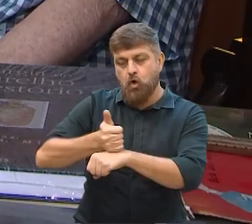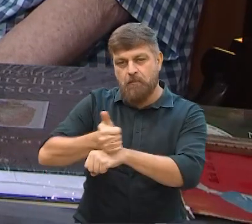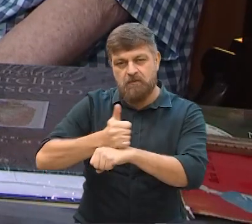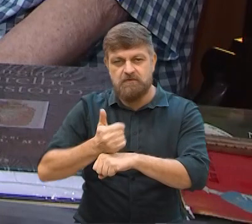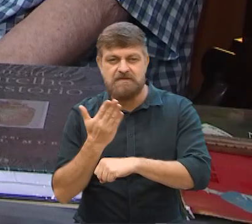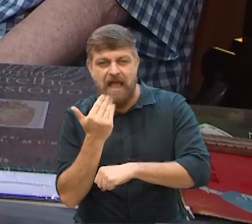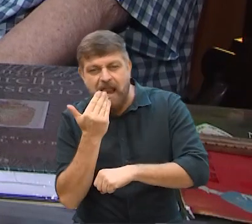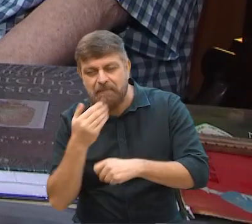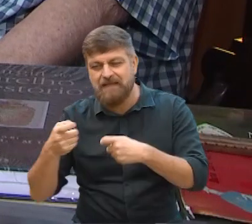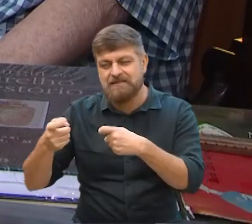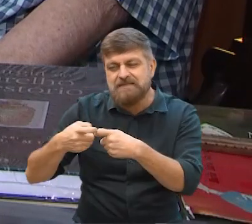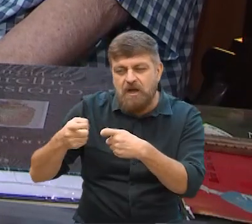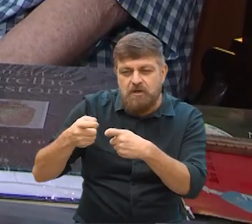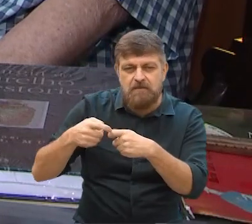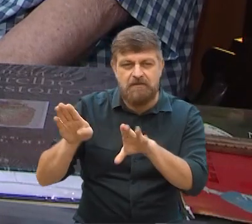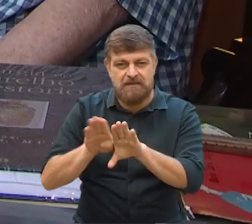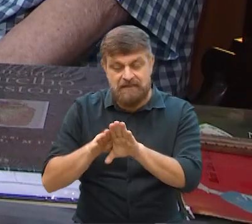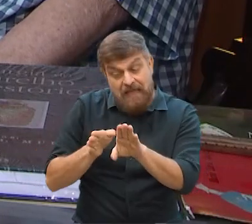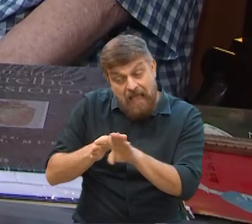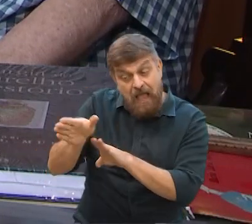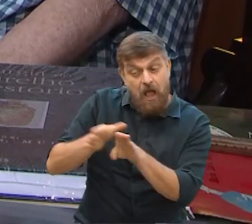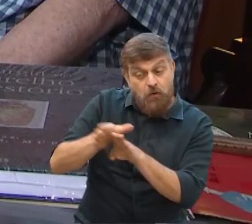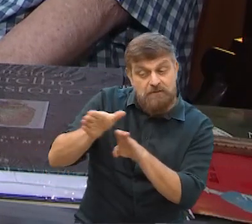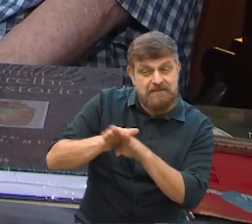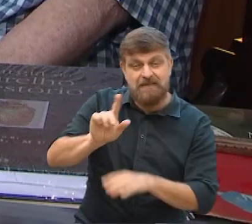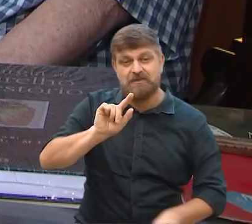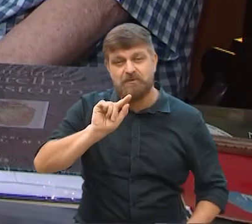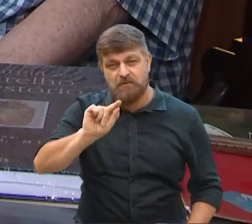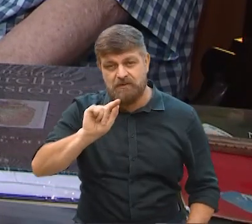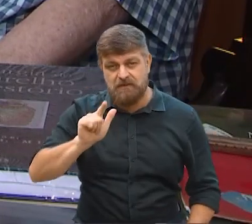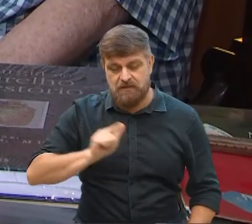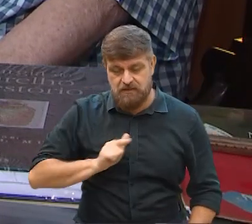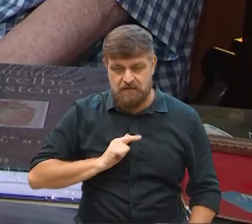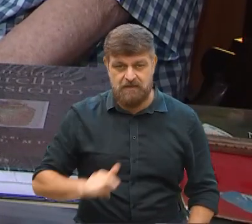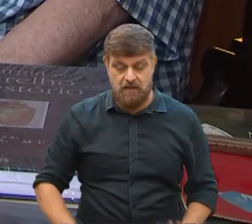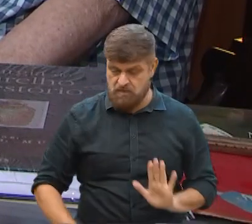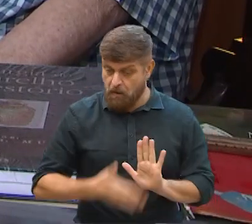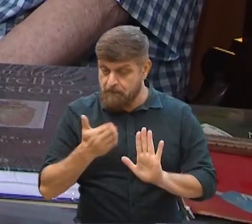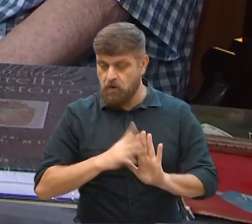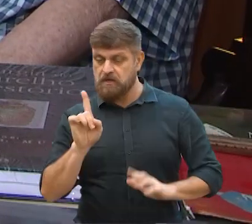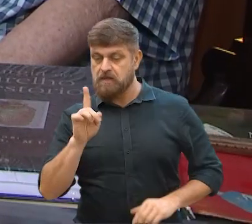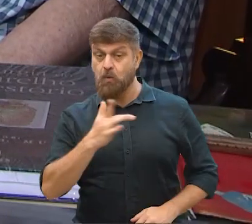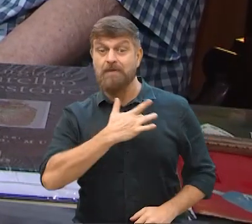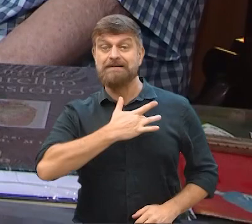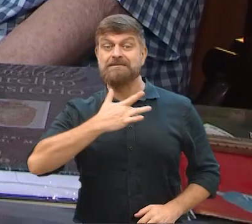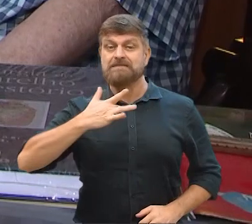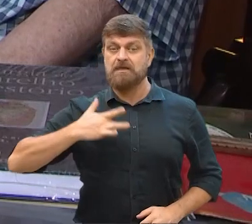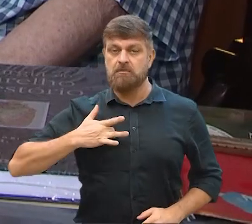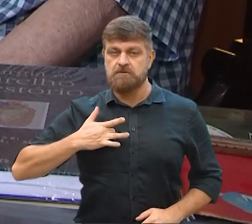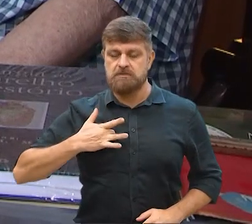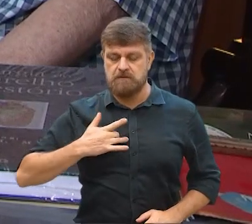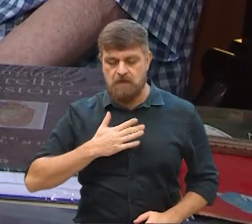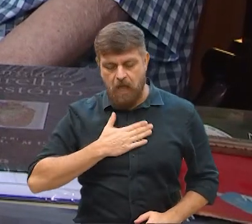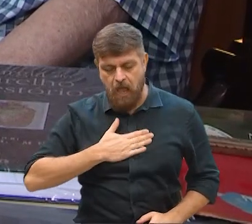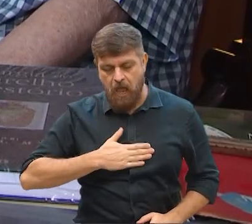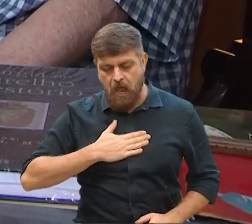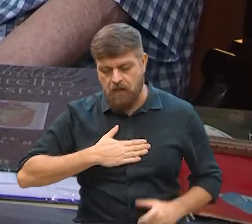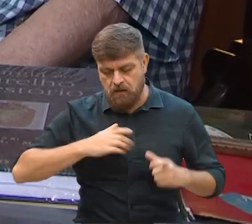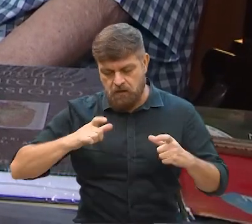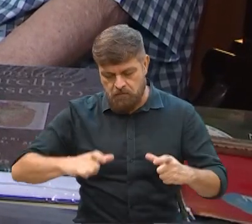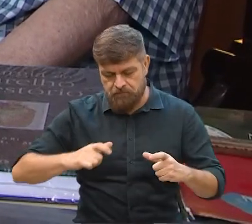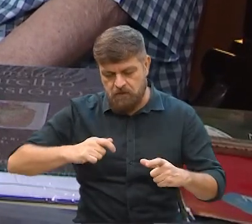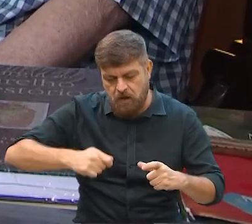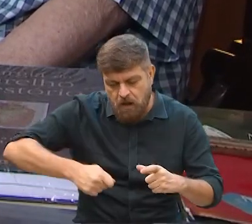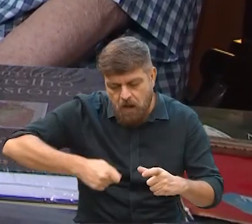nutricionistas, médicos têm recomendado, porque é mais do que uma moda, é uma questão de saúde, que é o slow food, ou